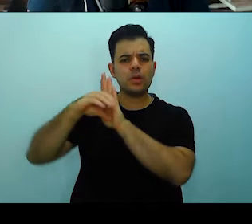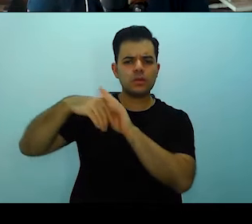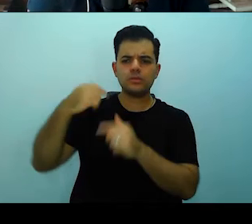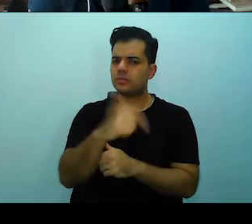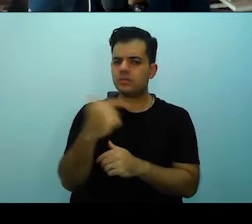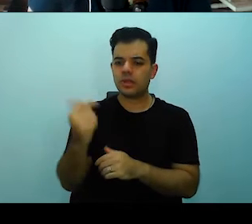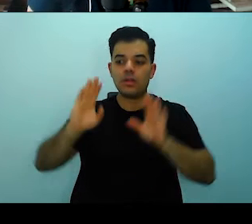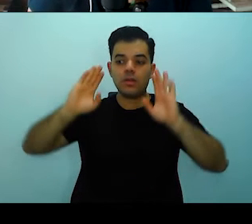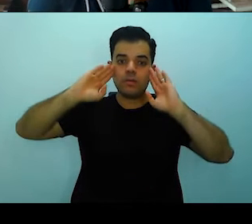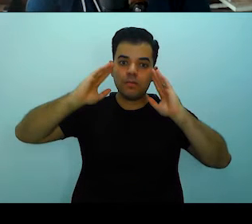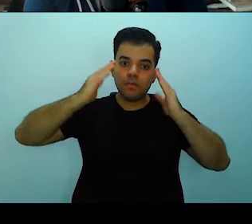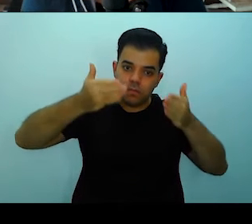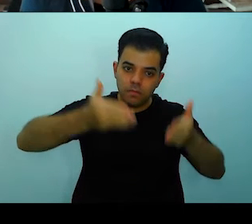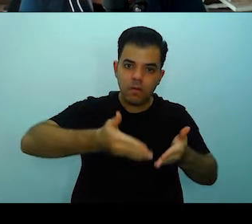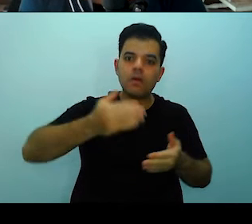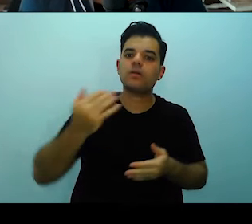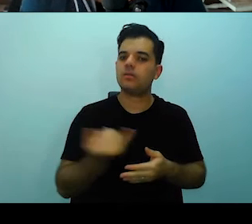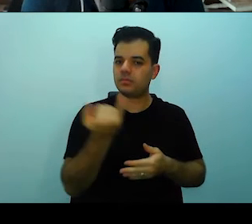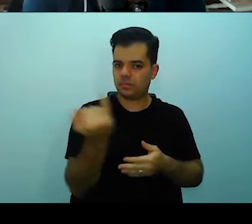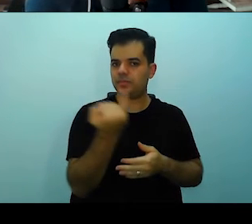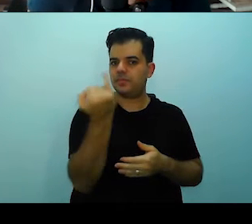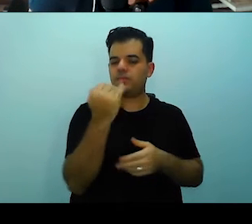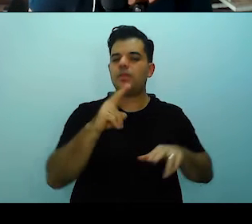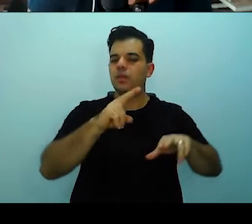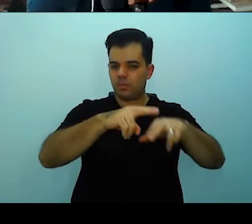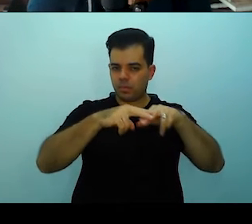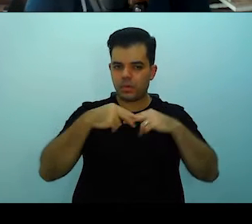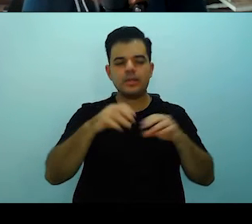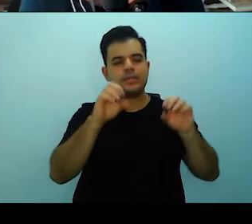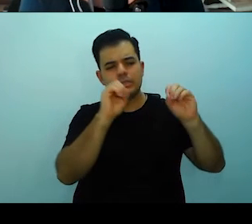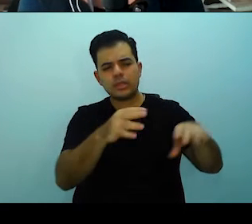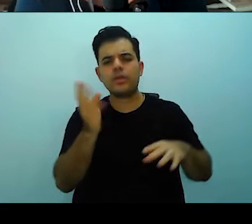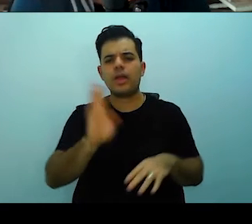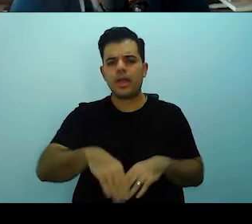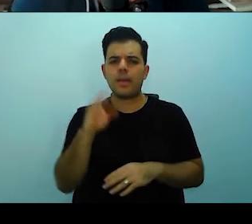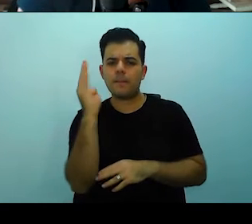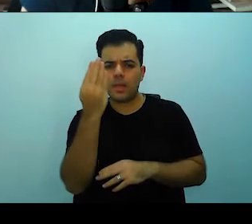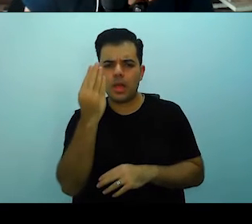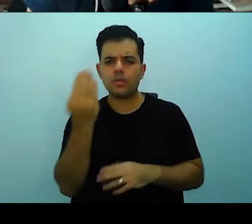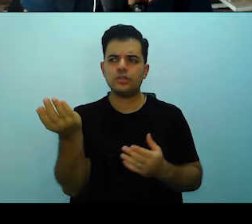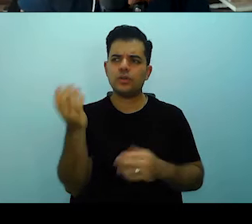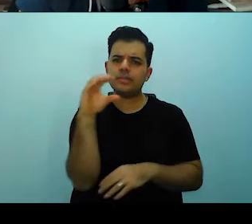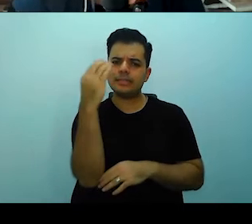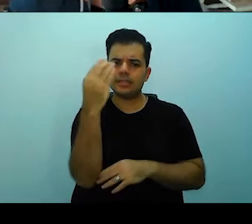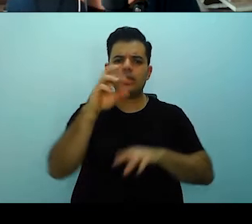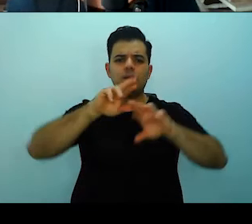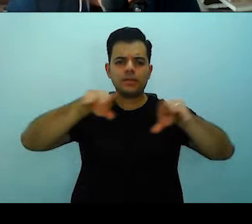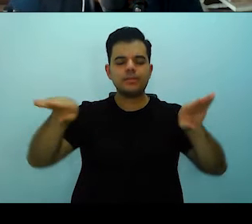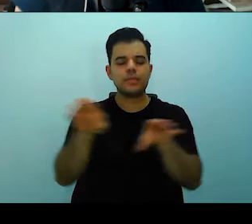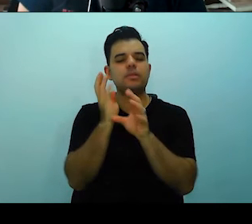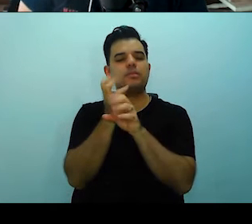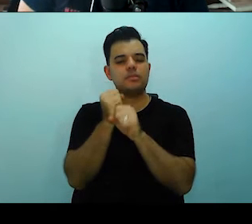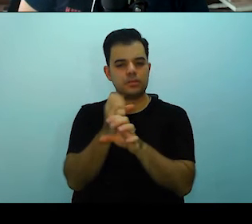foque nisso, porque isso repercute quando estão ensinando para o cego biologia, ciência e